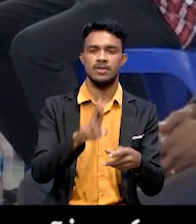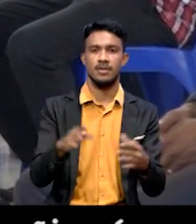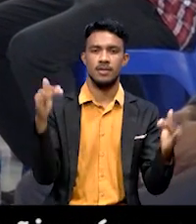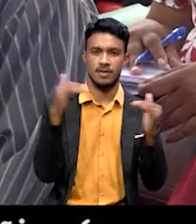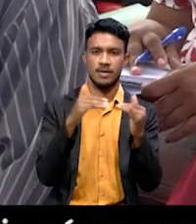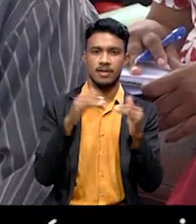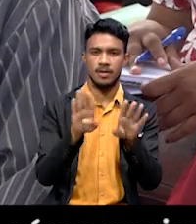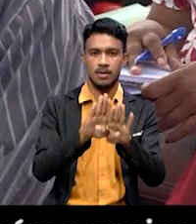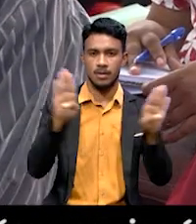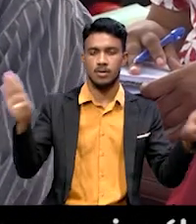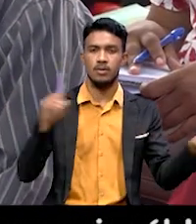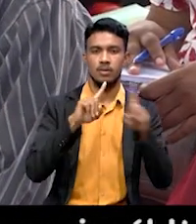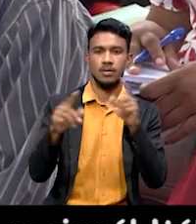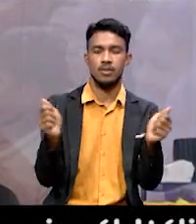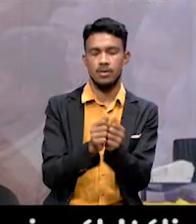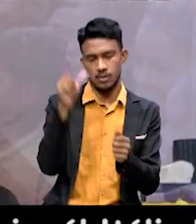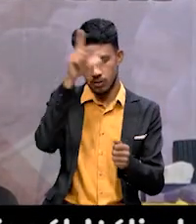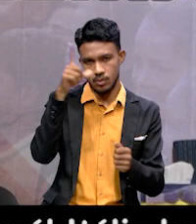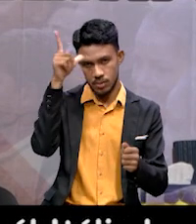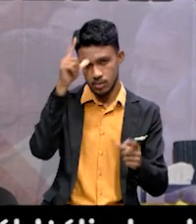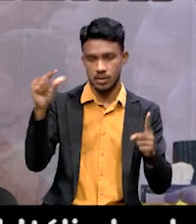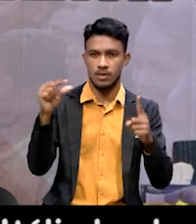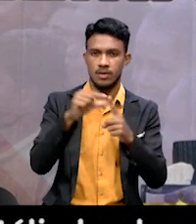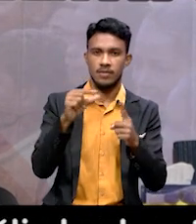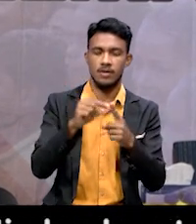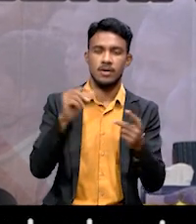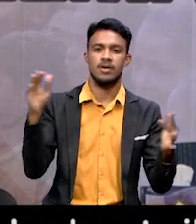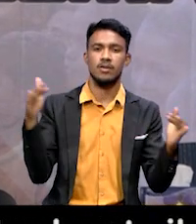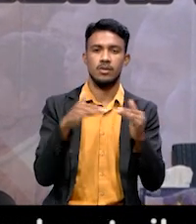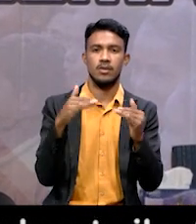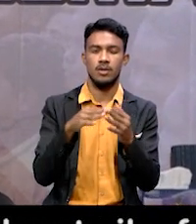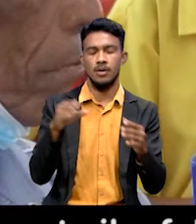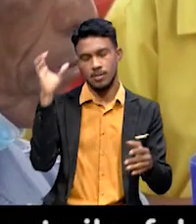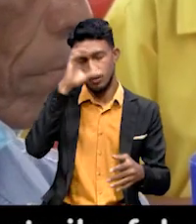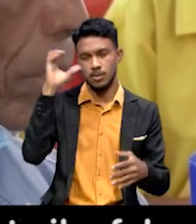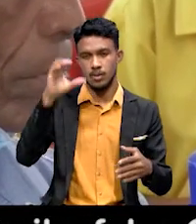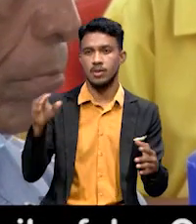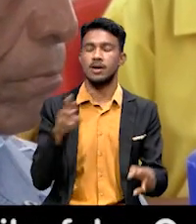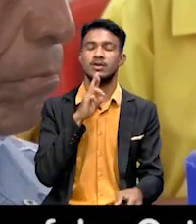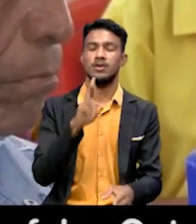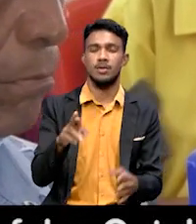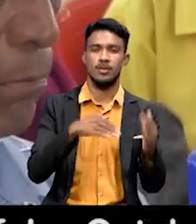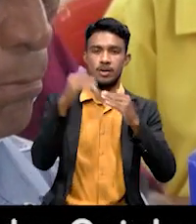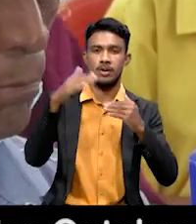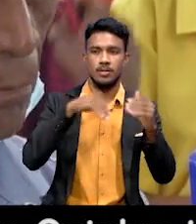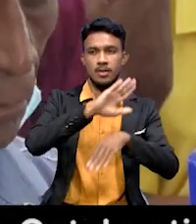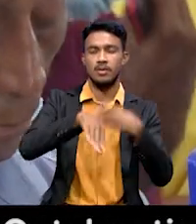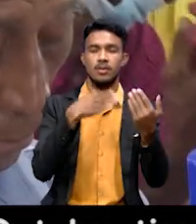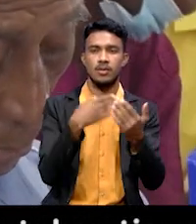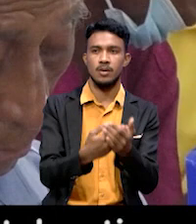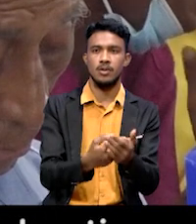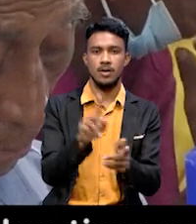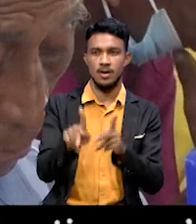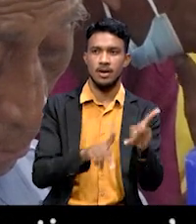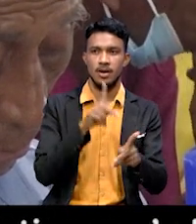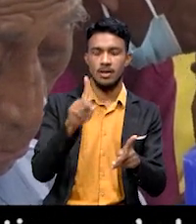aberta da Dalia Rolu Olo Rotema, o diálogo né se busca solução para problema rotu, maioria comunidade reclama